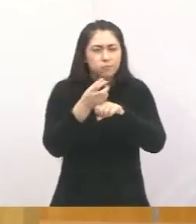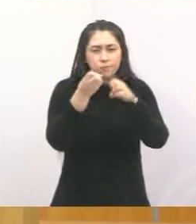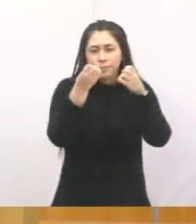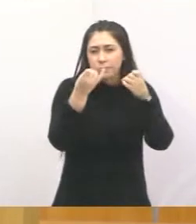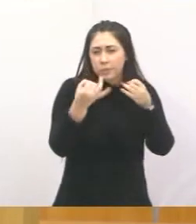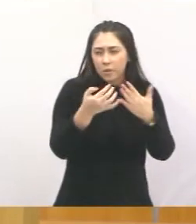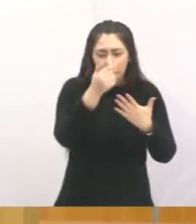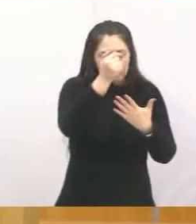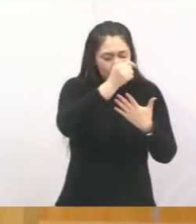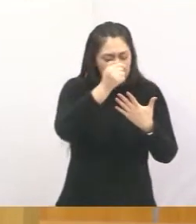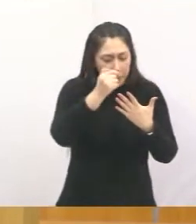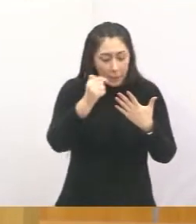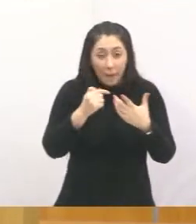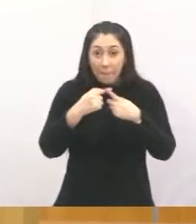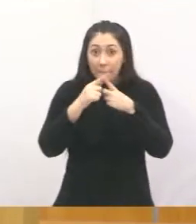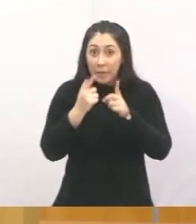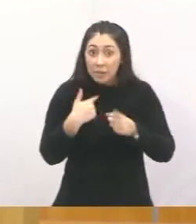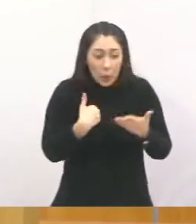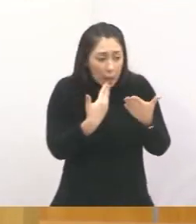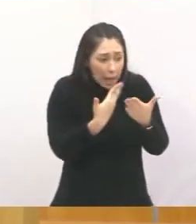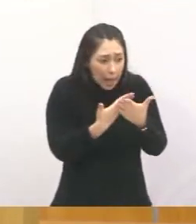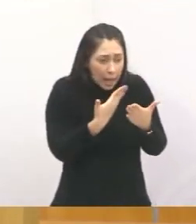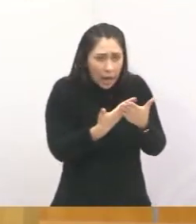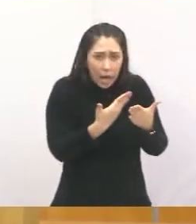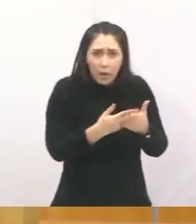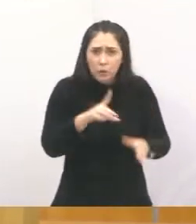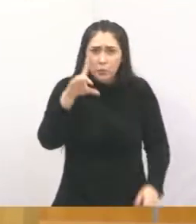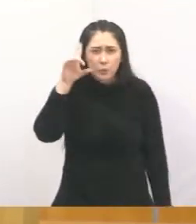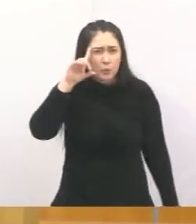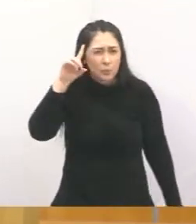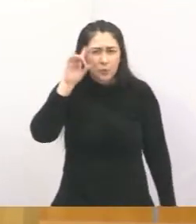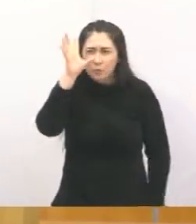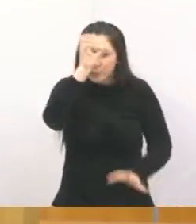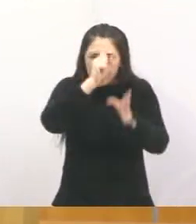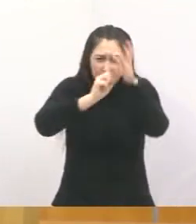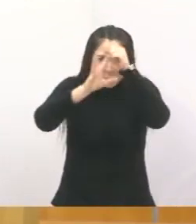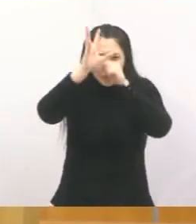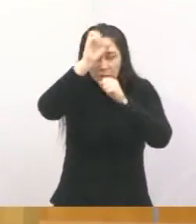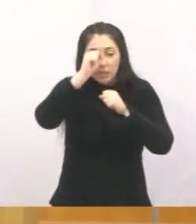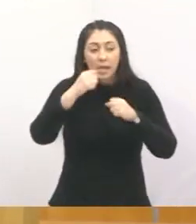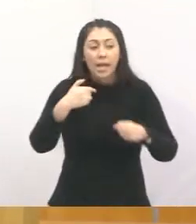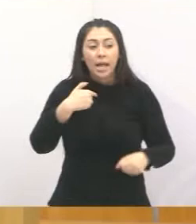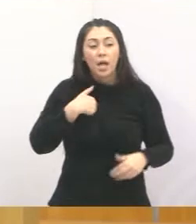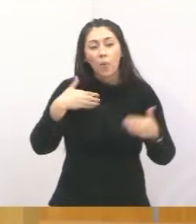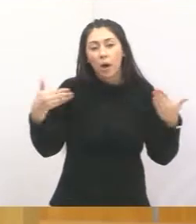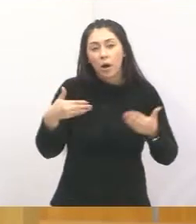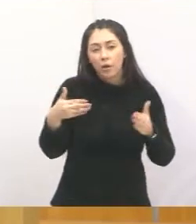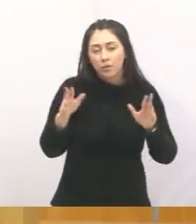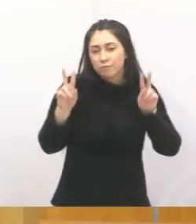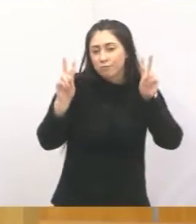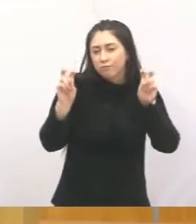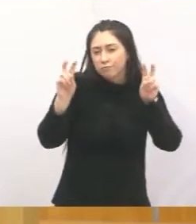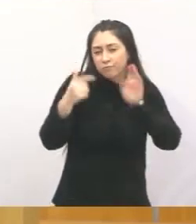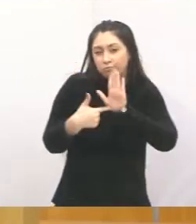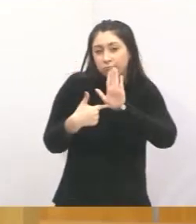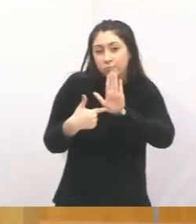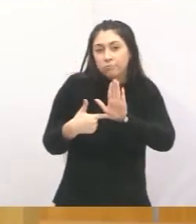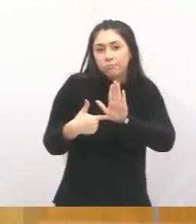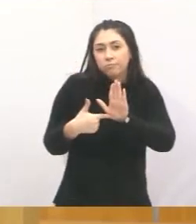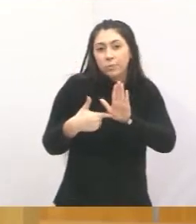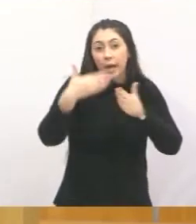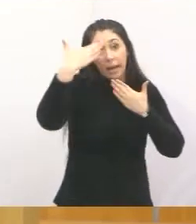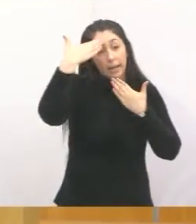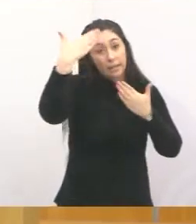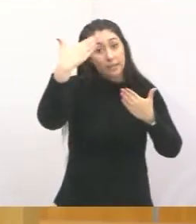mas estudando e aprendendo todos os dias. E aqui eu faço um parênteses, um agradecimento